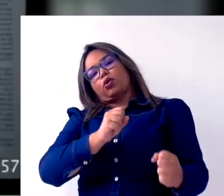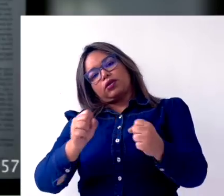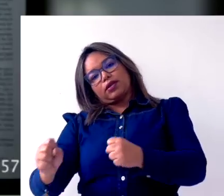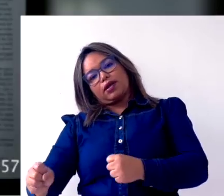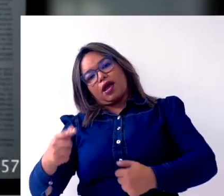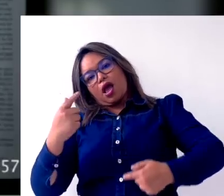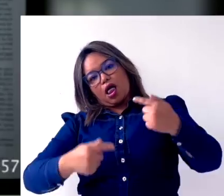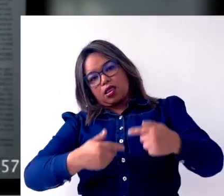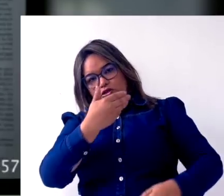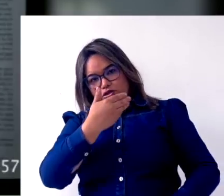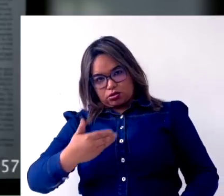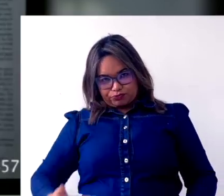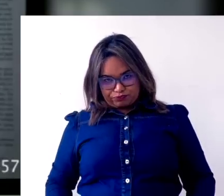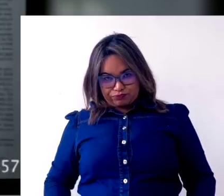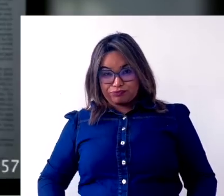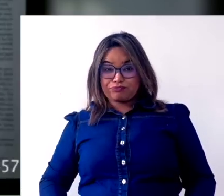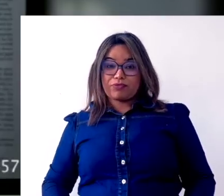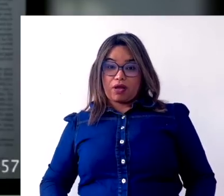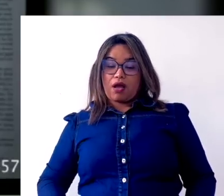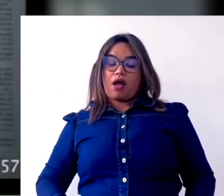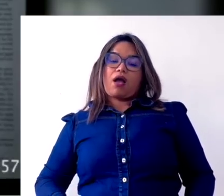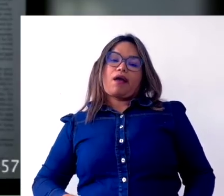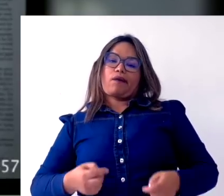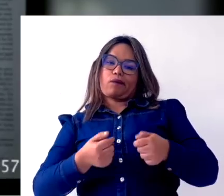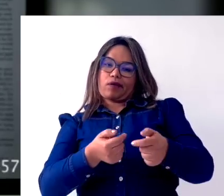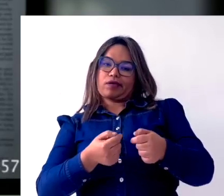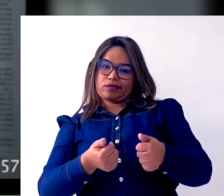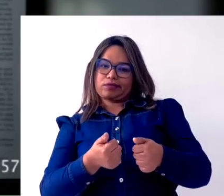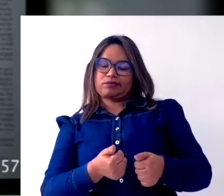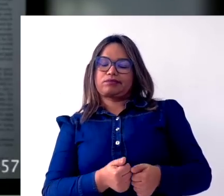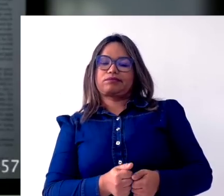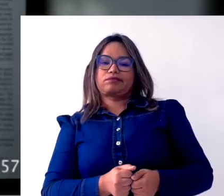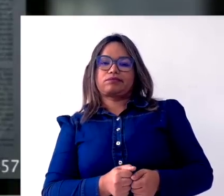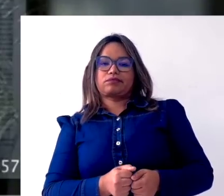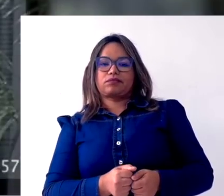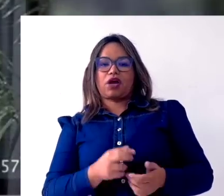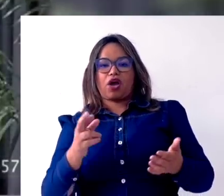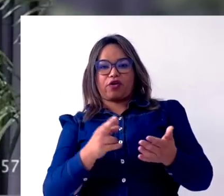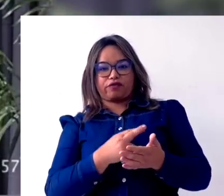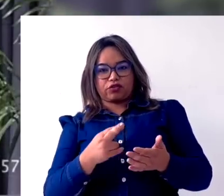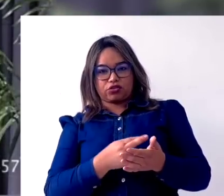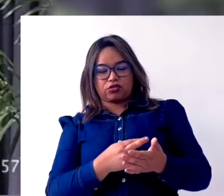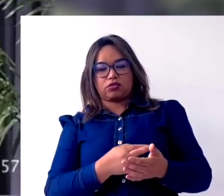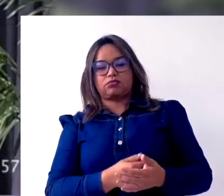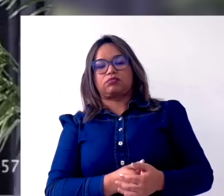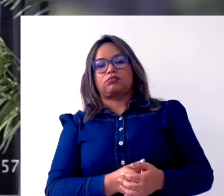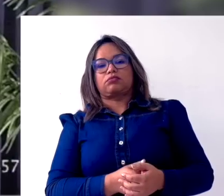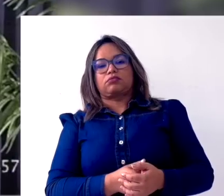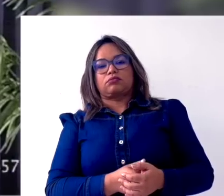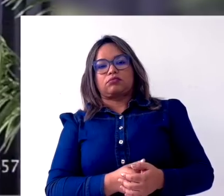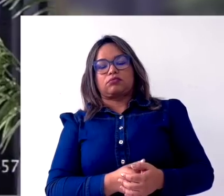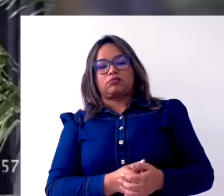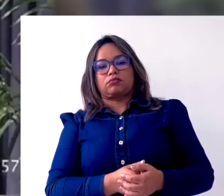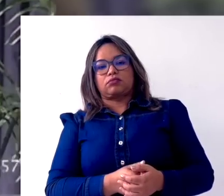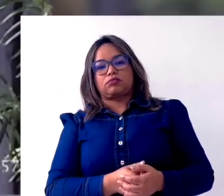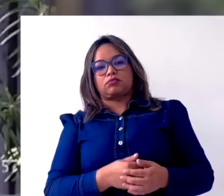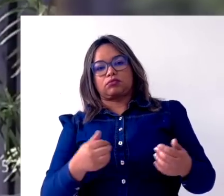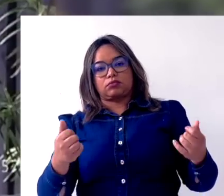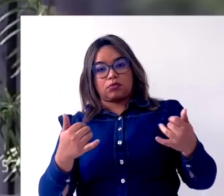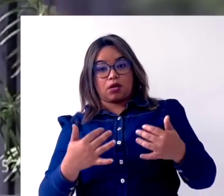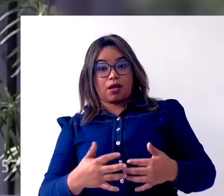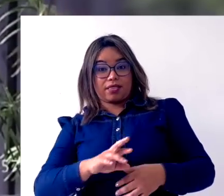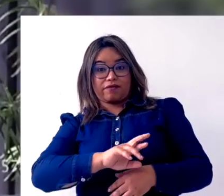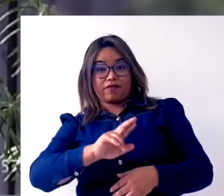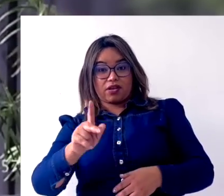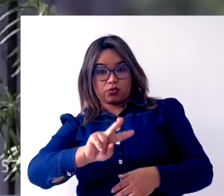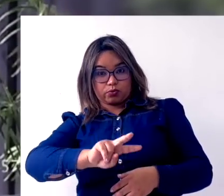democráticos americanos à fé e à verdade. Revista Time, janeiro de 1995. Bem, isso é contrário à Constituição.